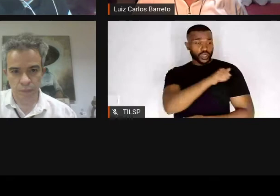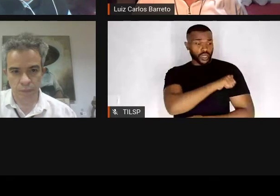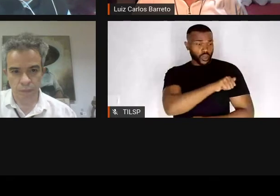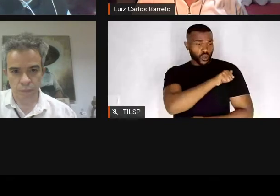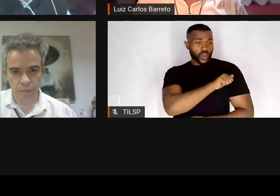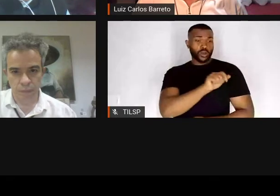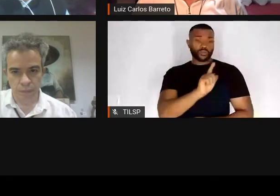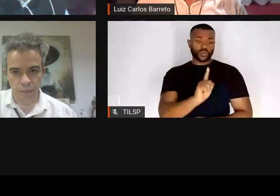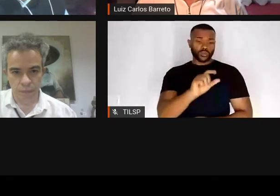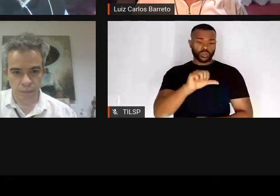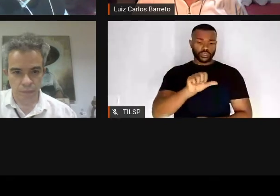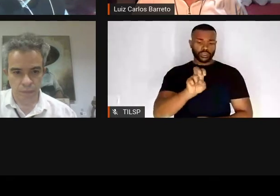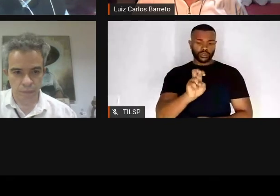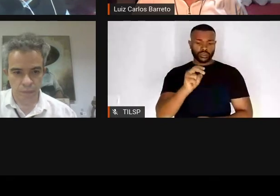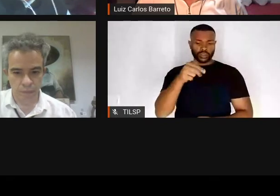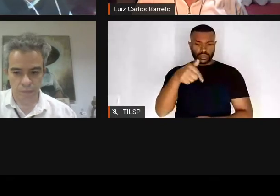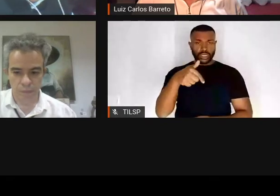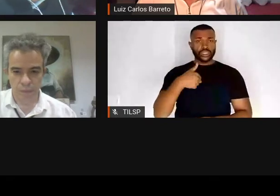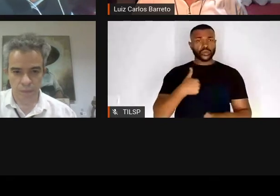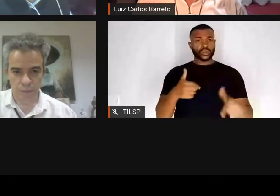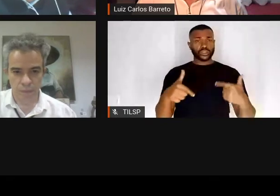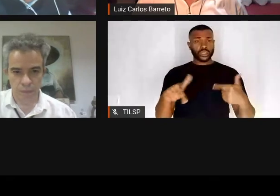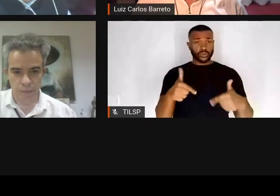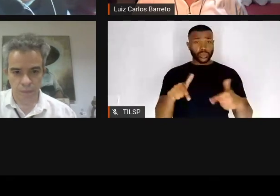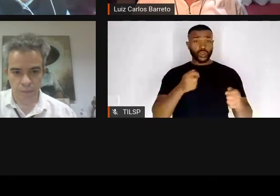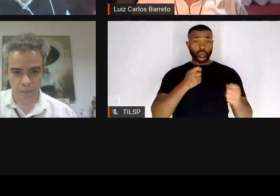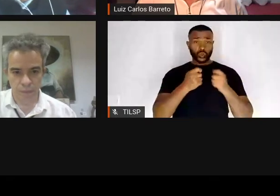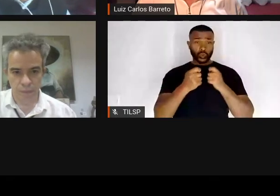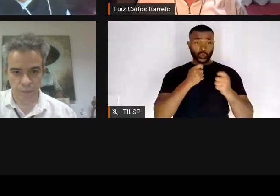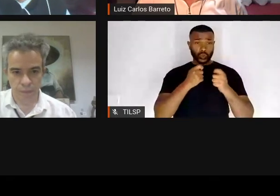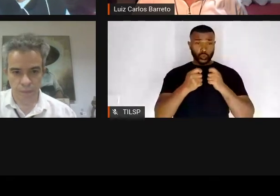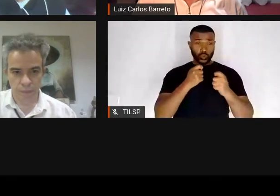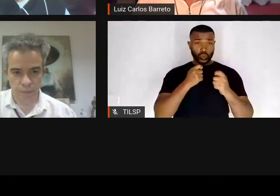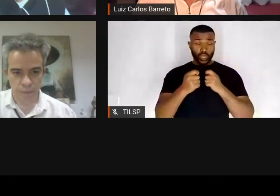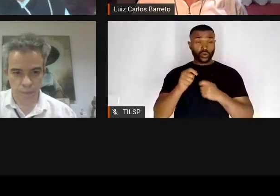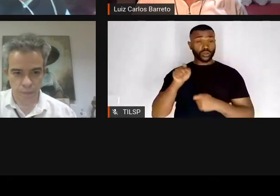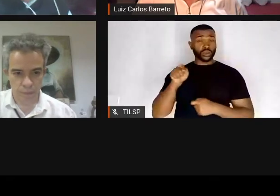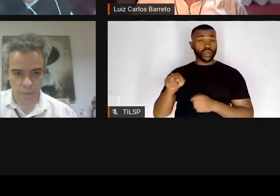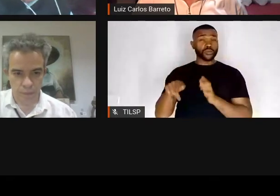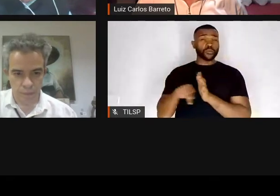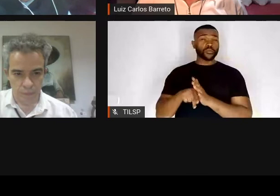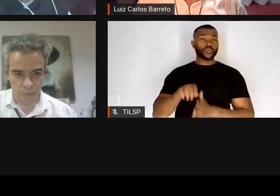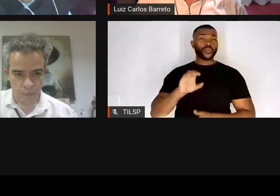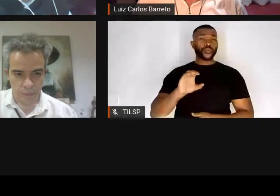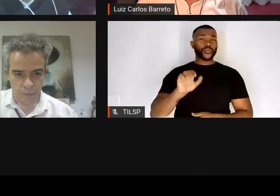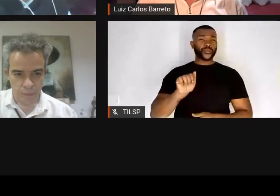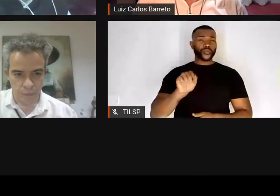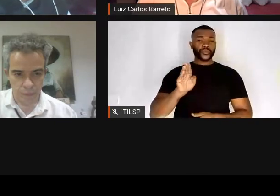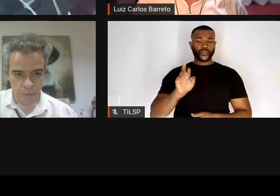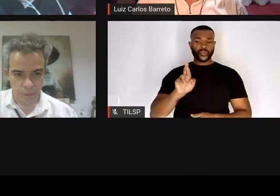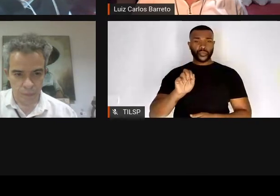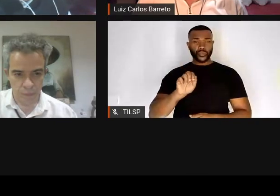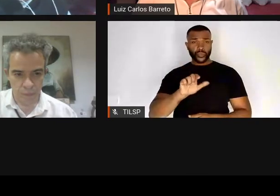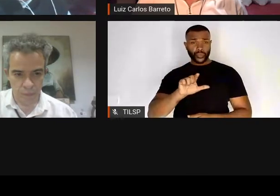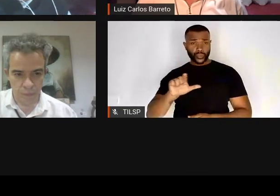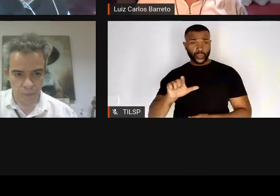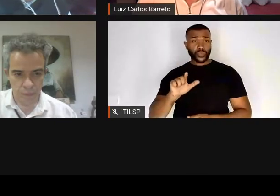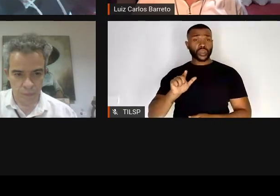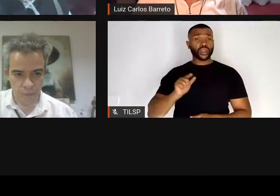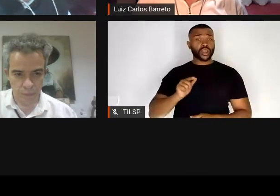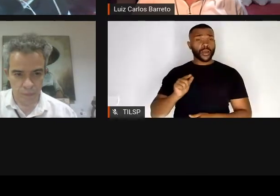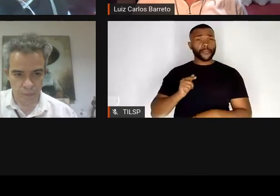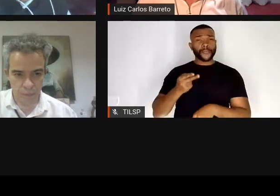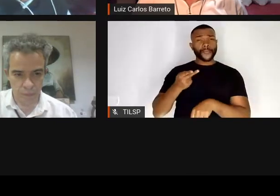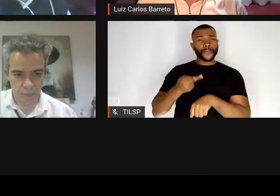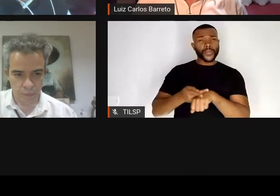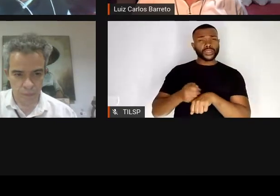Diário do Associado, no jornal Diário da Noite, que era na Facadura Cabral, onde tinha a Pedra do Sol, que era o berço do